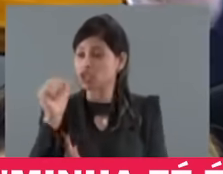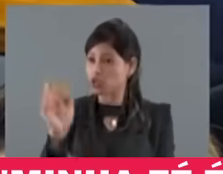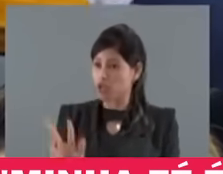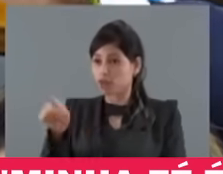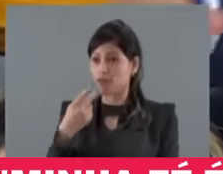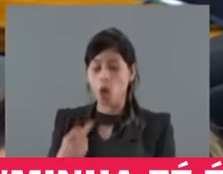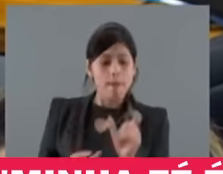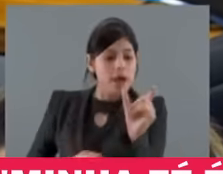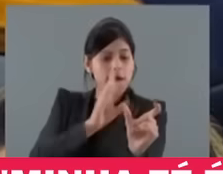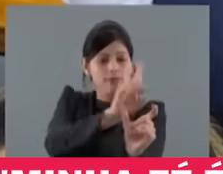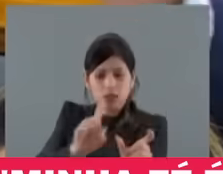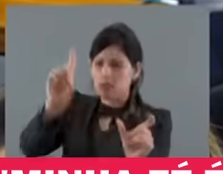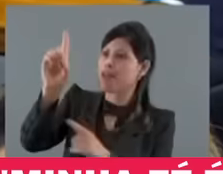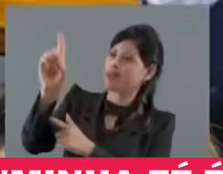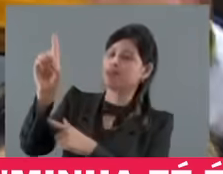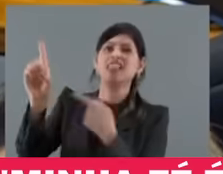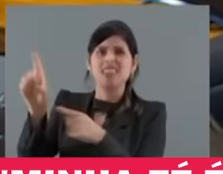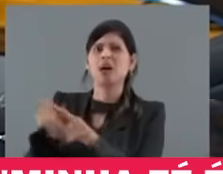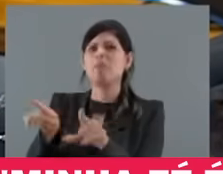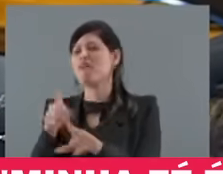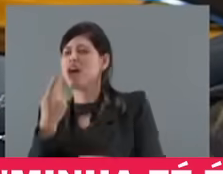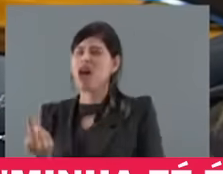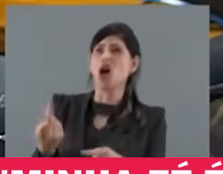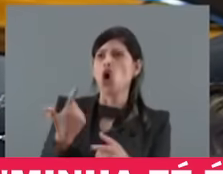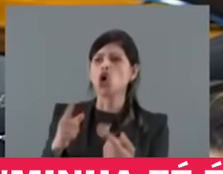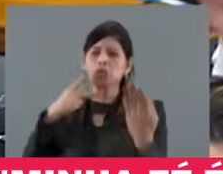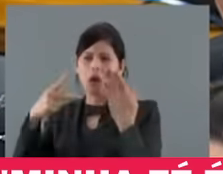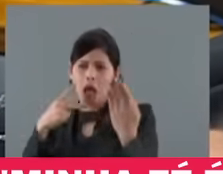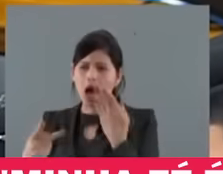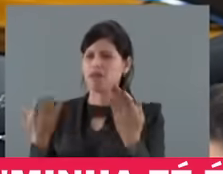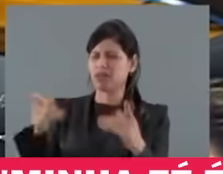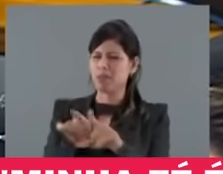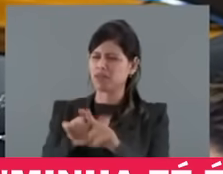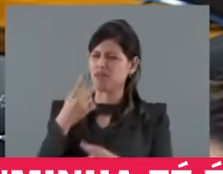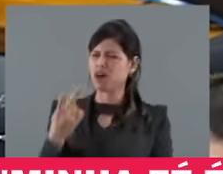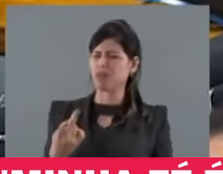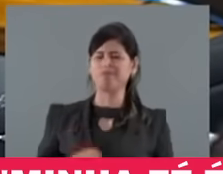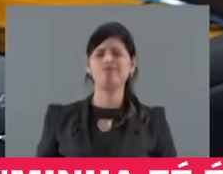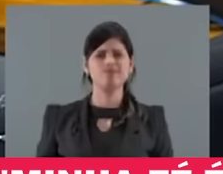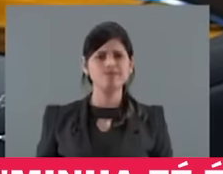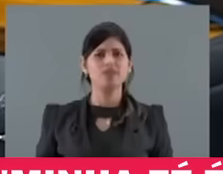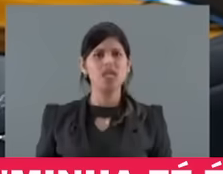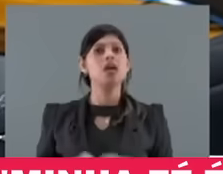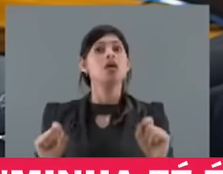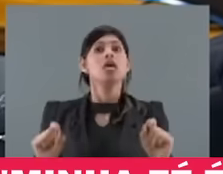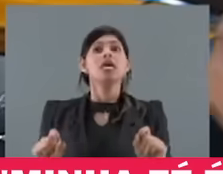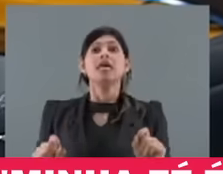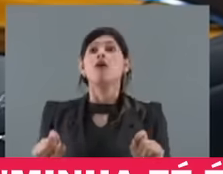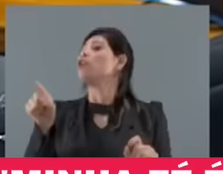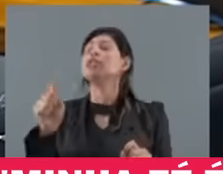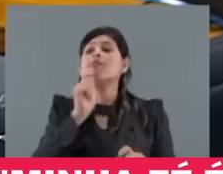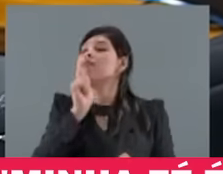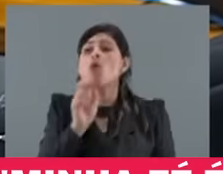sem contar as alegorias de Sermão da Montanha e tudo, o senhor falou também, não respondeu,